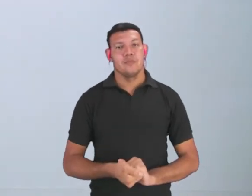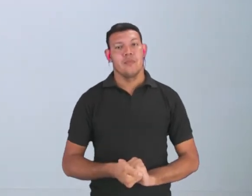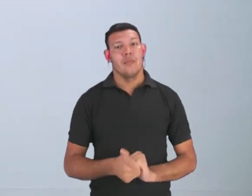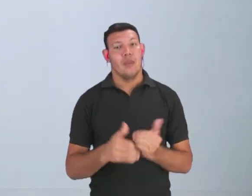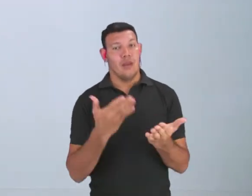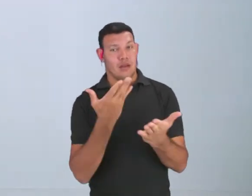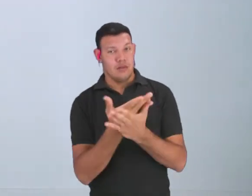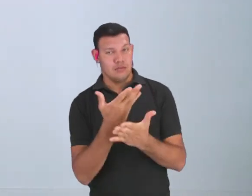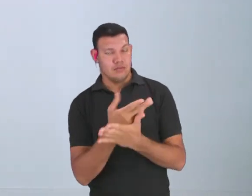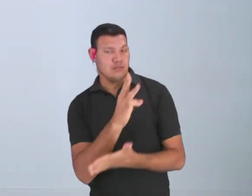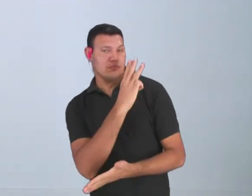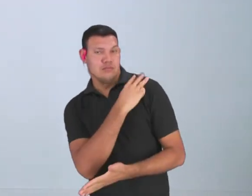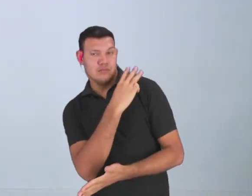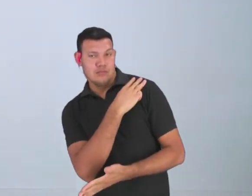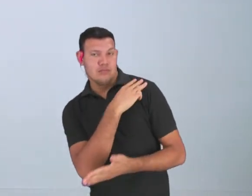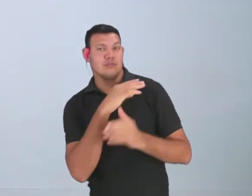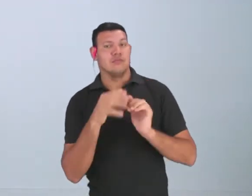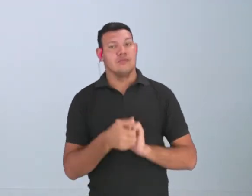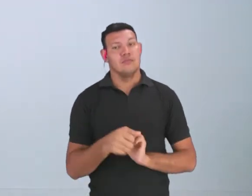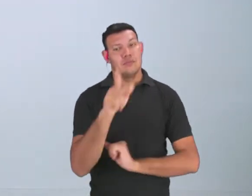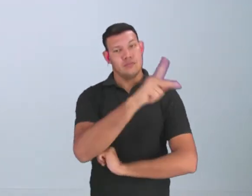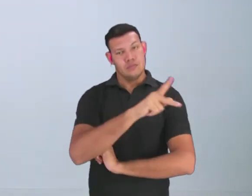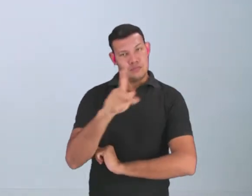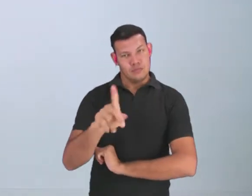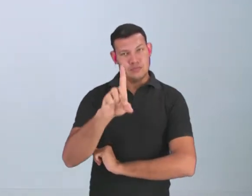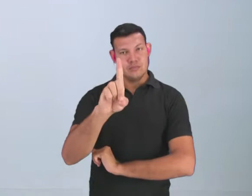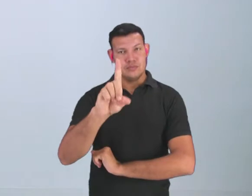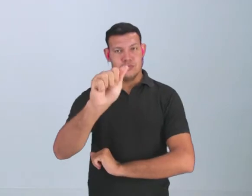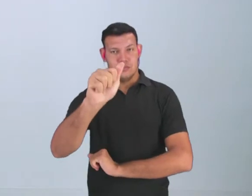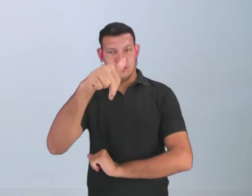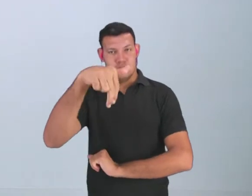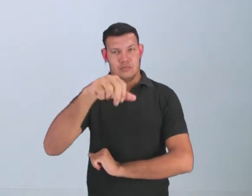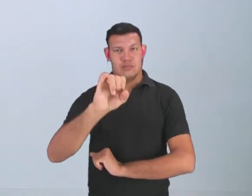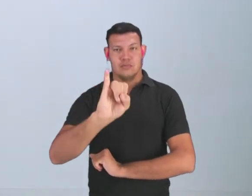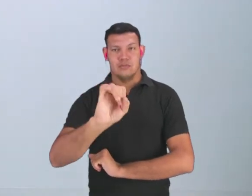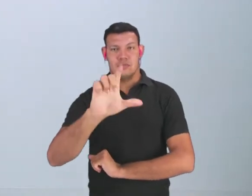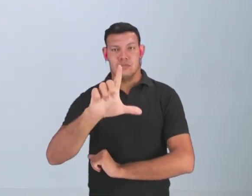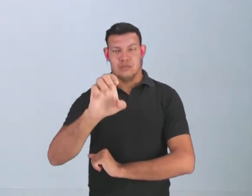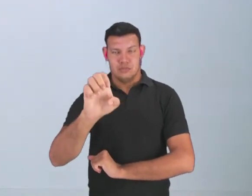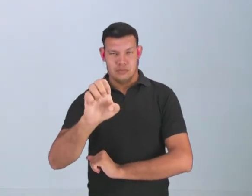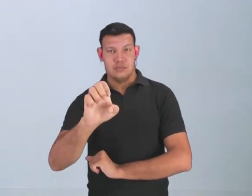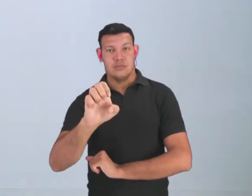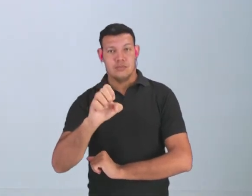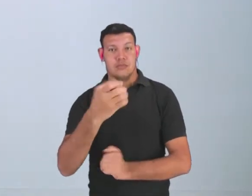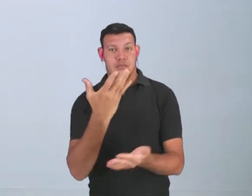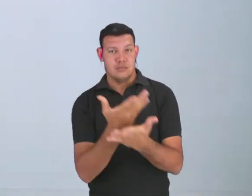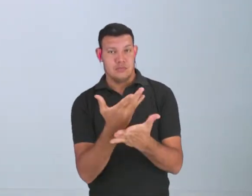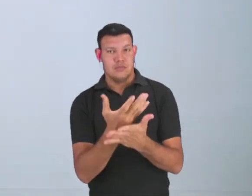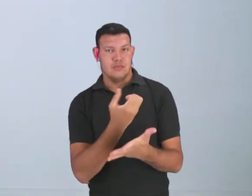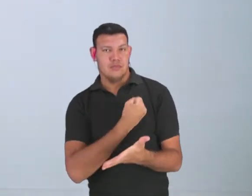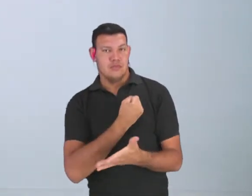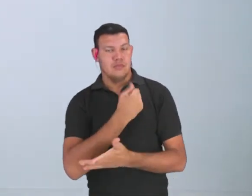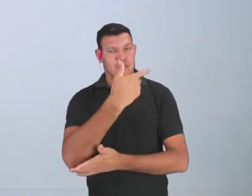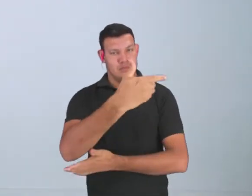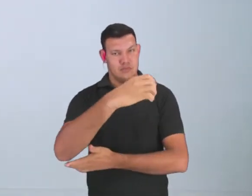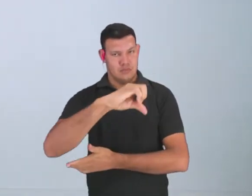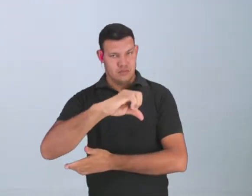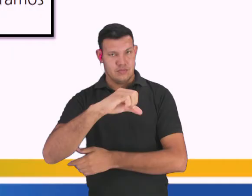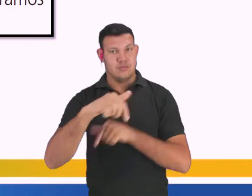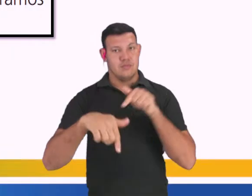aula é para a terceira série do ensino médio. Eu sou a professora Daniele Nascimento e essa é a nossa 29ª aula de